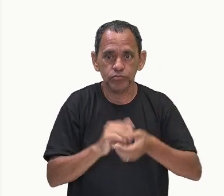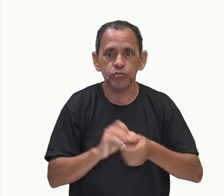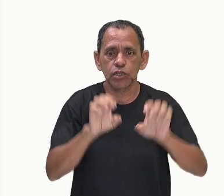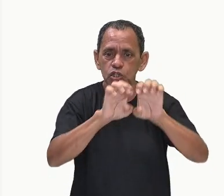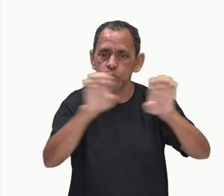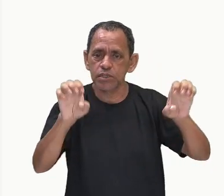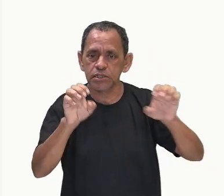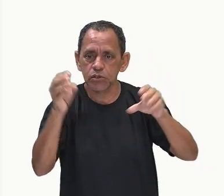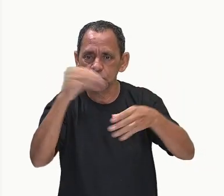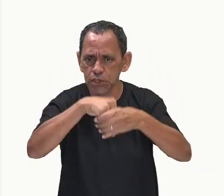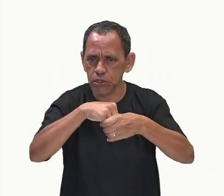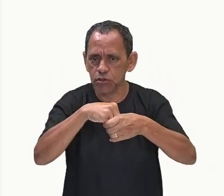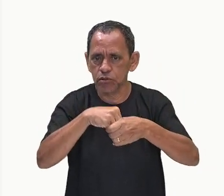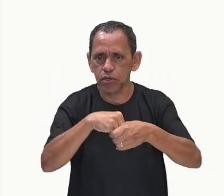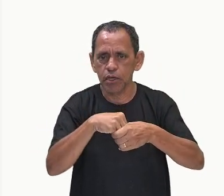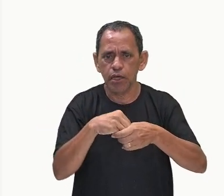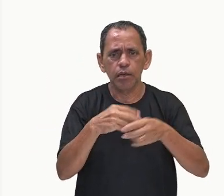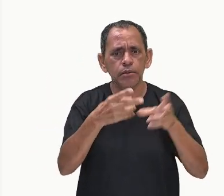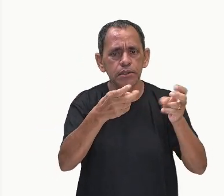Então, aqui,